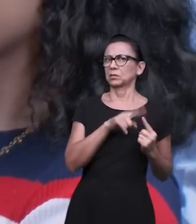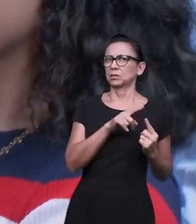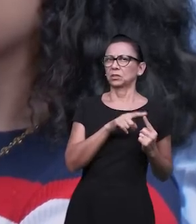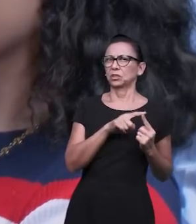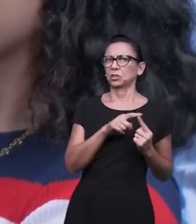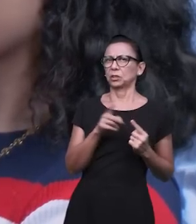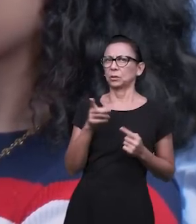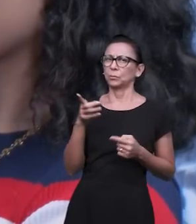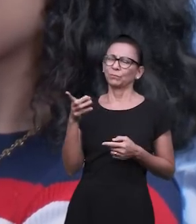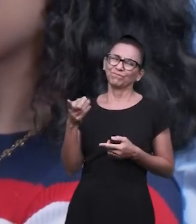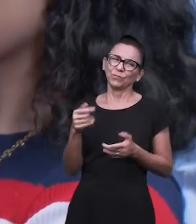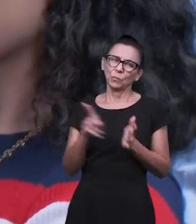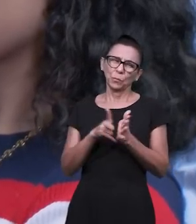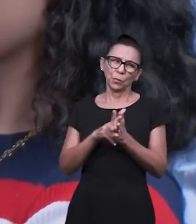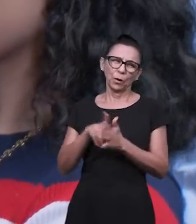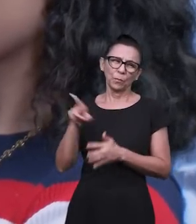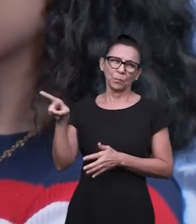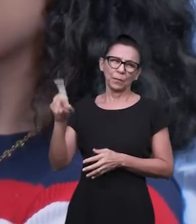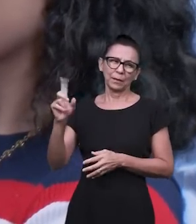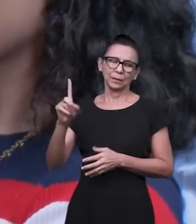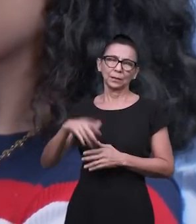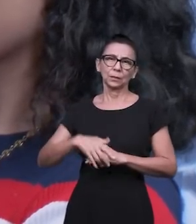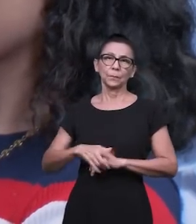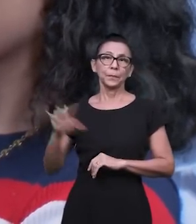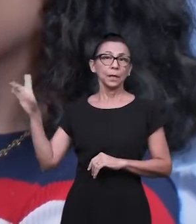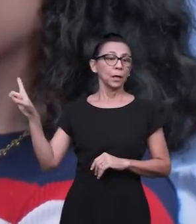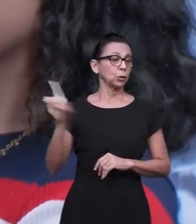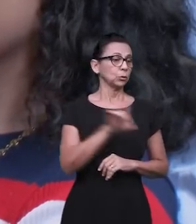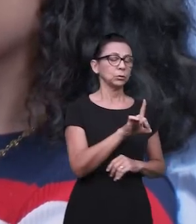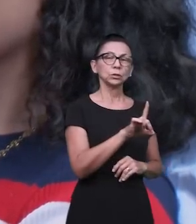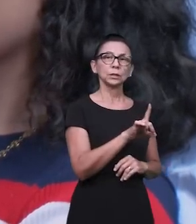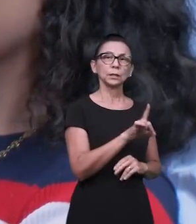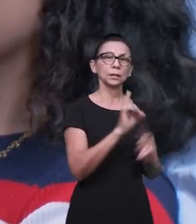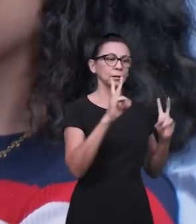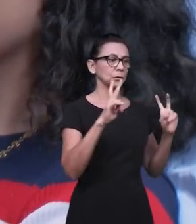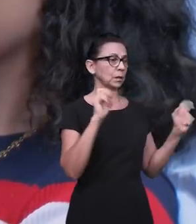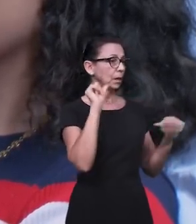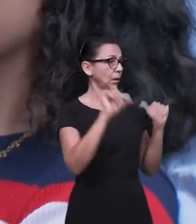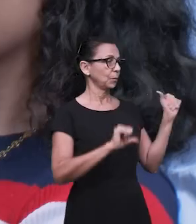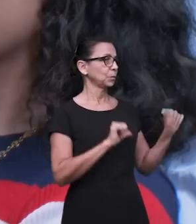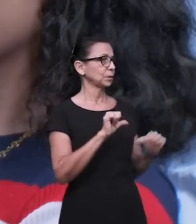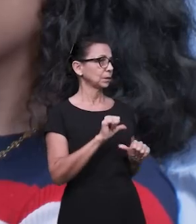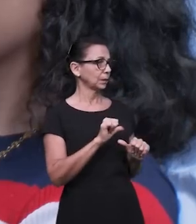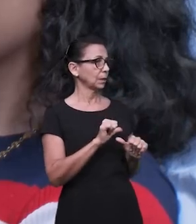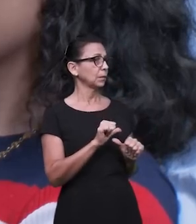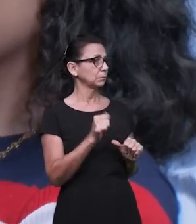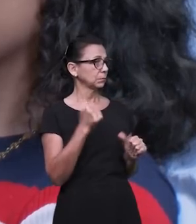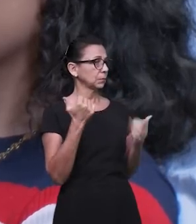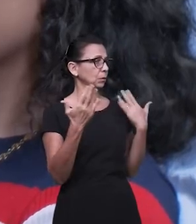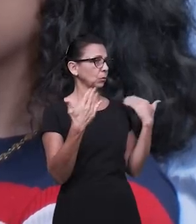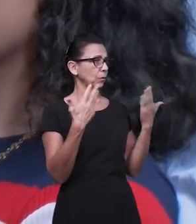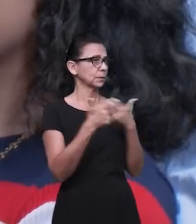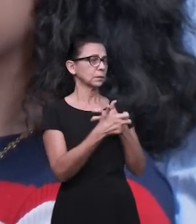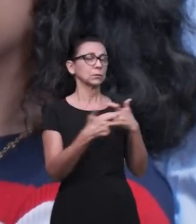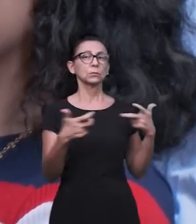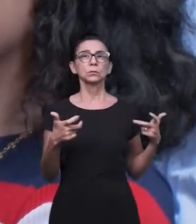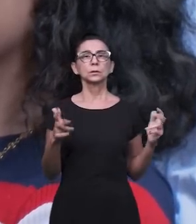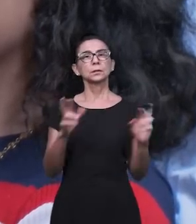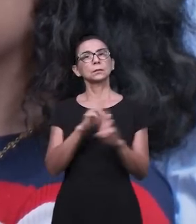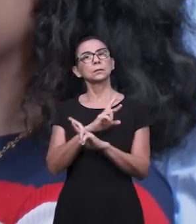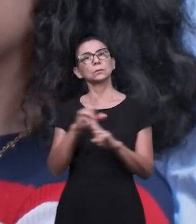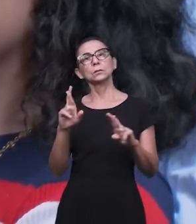um assunto que eu acho que é conveniente para ela. Então vamos parar. E quando eu cheguei, o assunto mudou. E aí começamos a conversar sobre